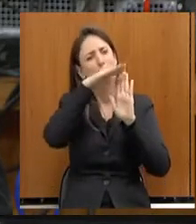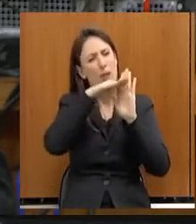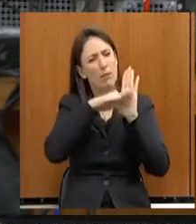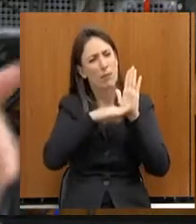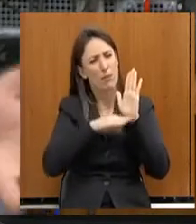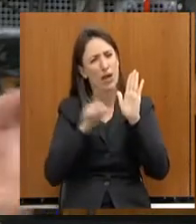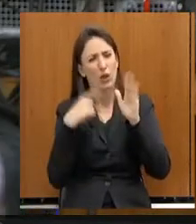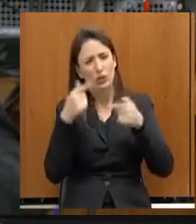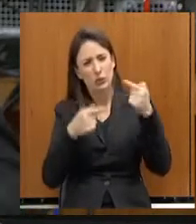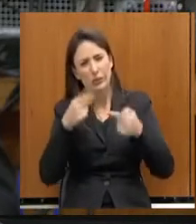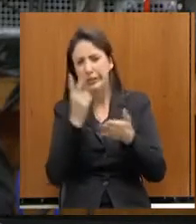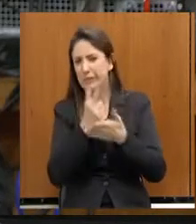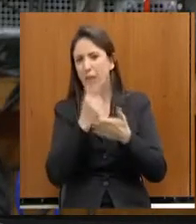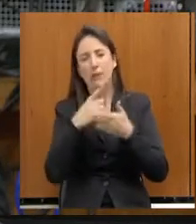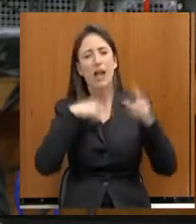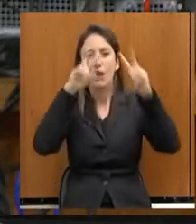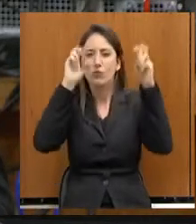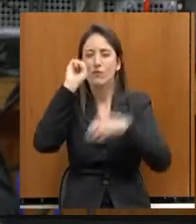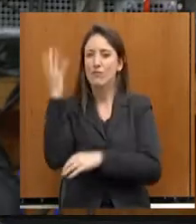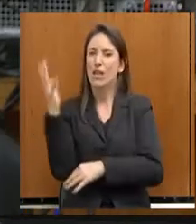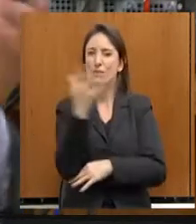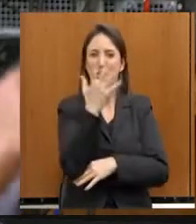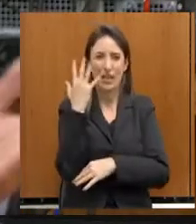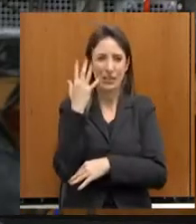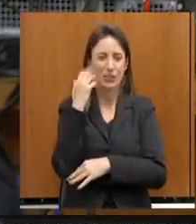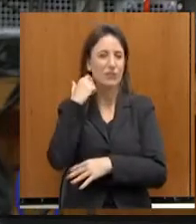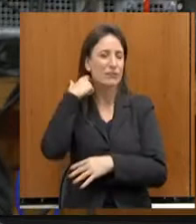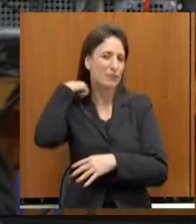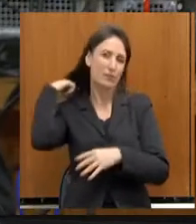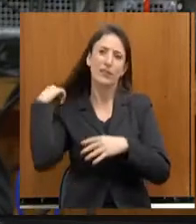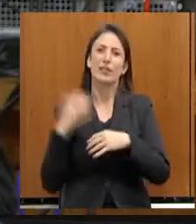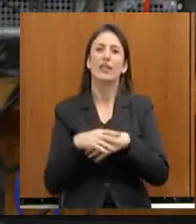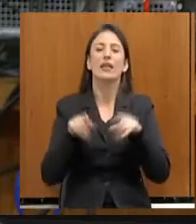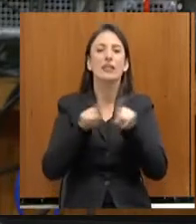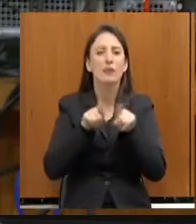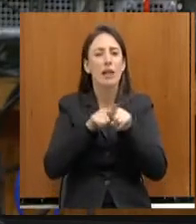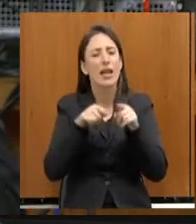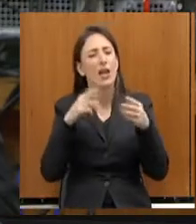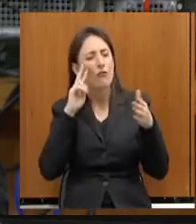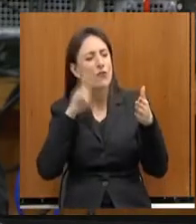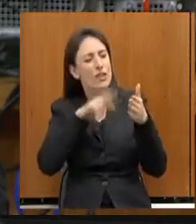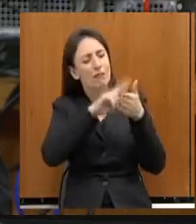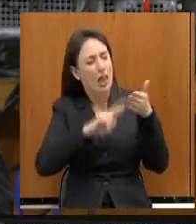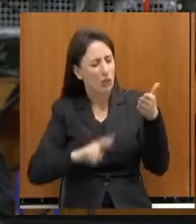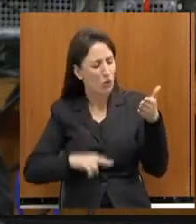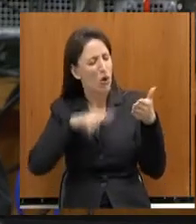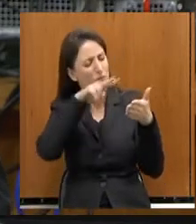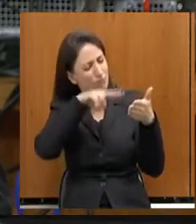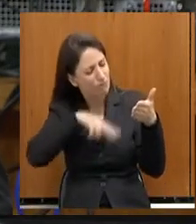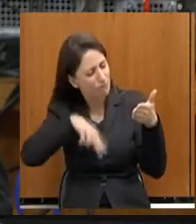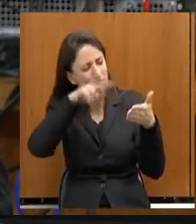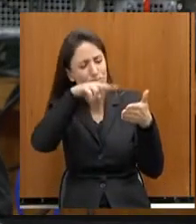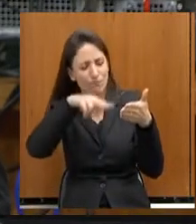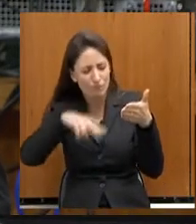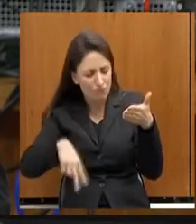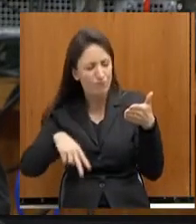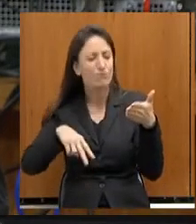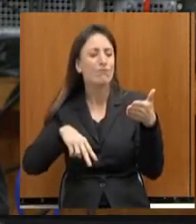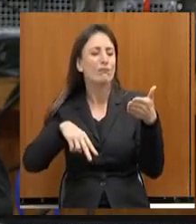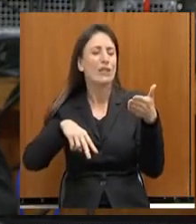mas pelos relatórios aqui vivenciado verificado de perto e aqui no celular de cada Deputado